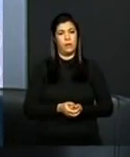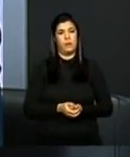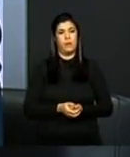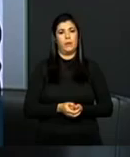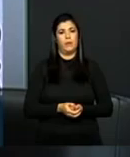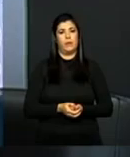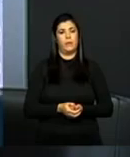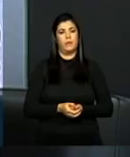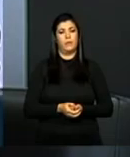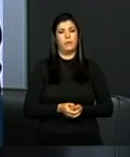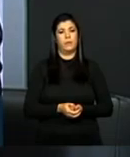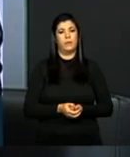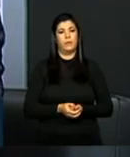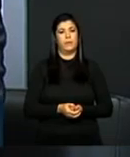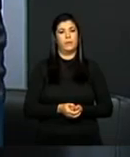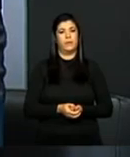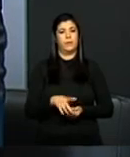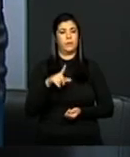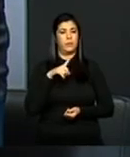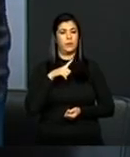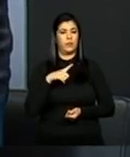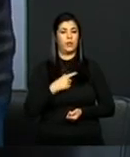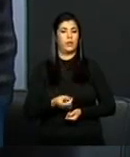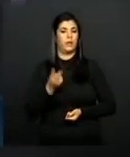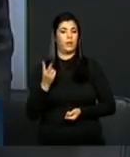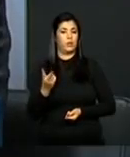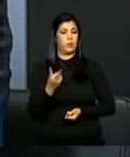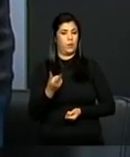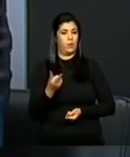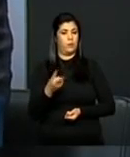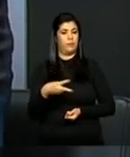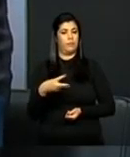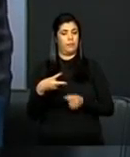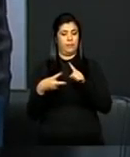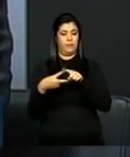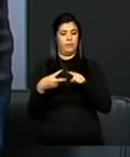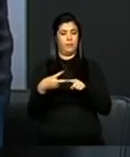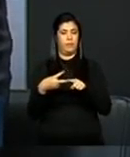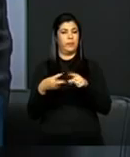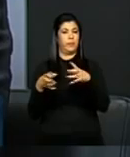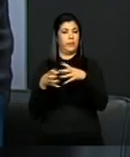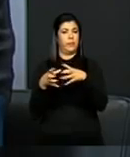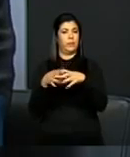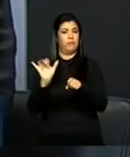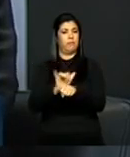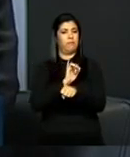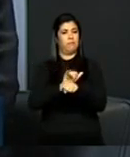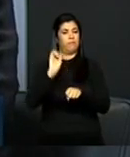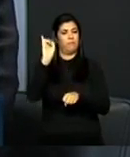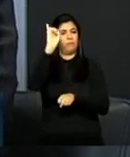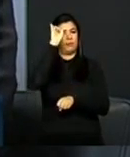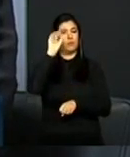que tem duas componentes também importantes nessa nossa estratégia, Tereza, que é,